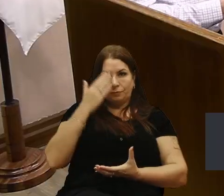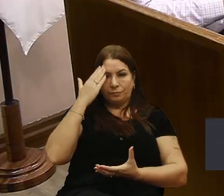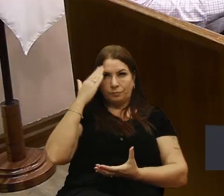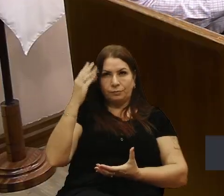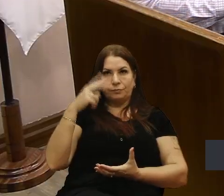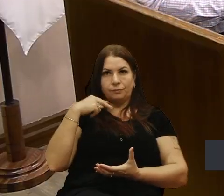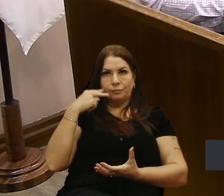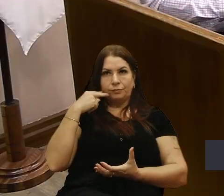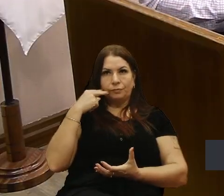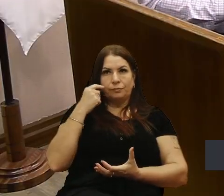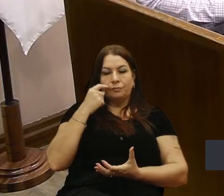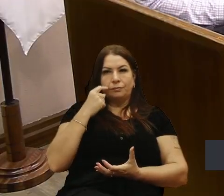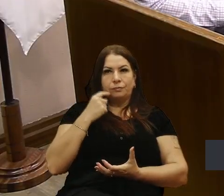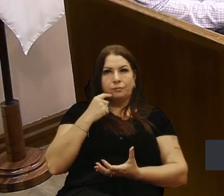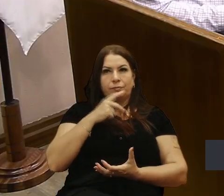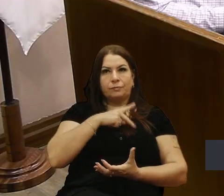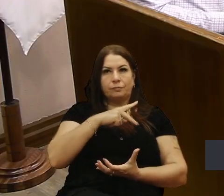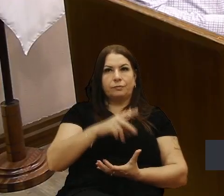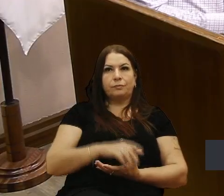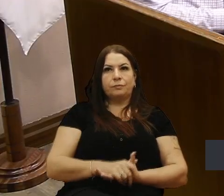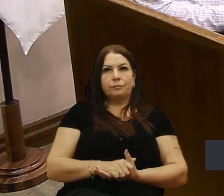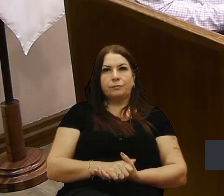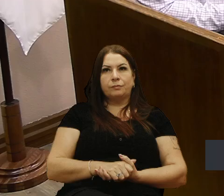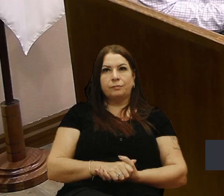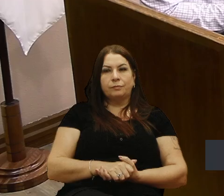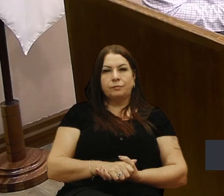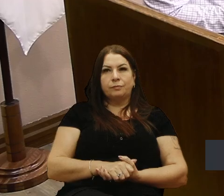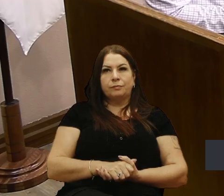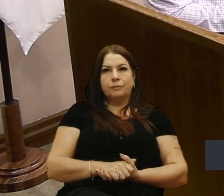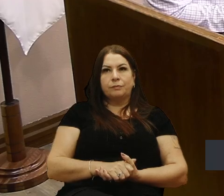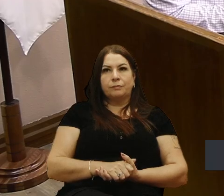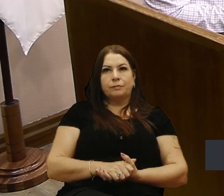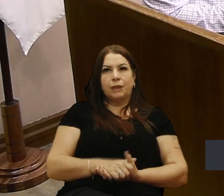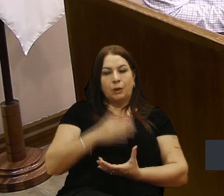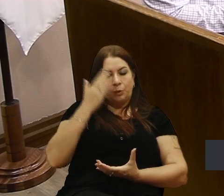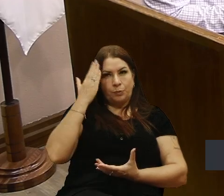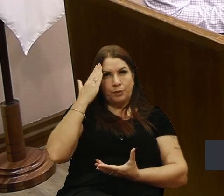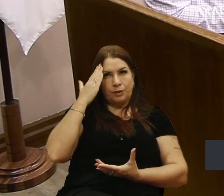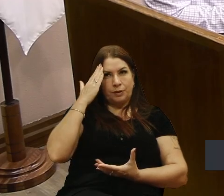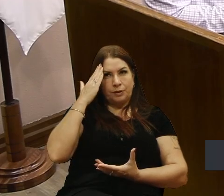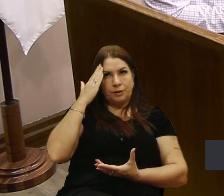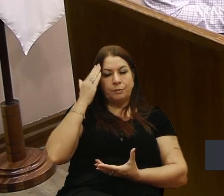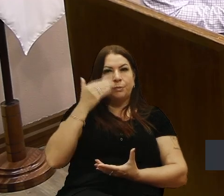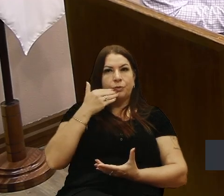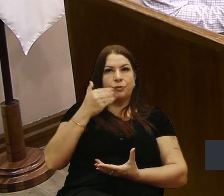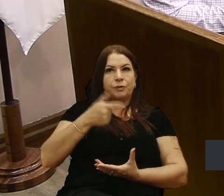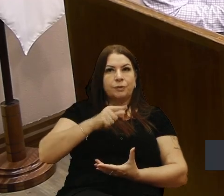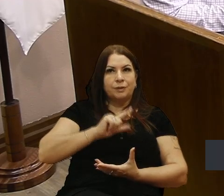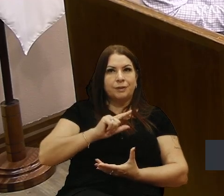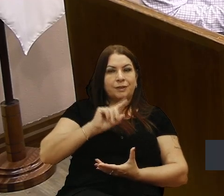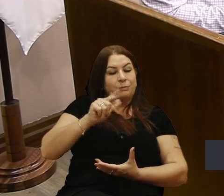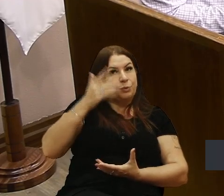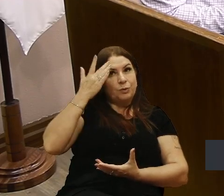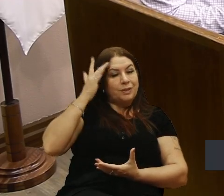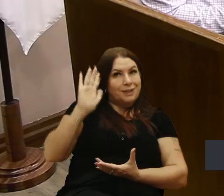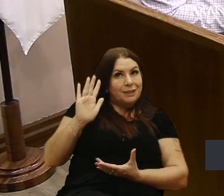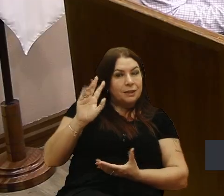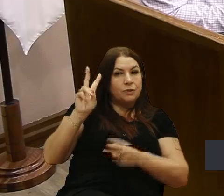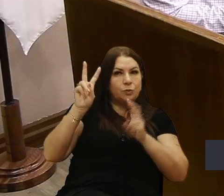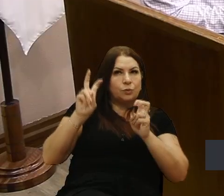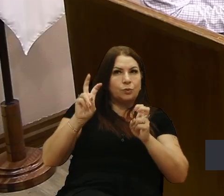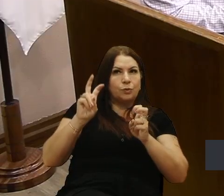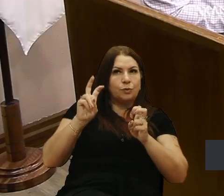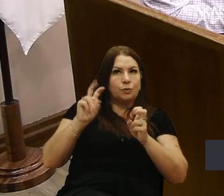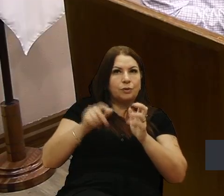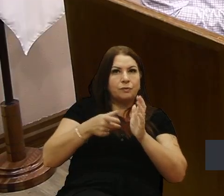Obrigado, vereador Petrini, nosso presidente. Eu sei que o senhor vai tocar no... Eu deveria ter pedido essa parte depois, né? Mas sei que o senhor vai tocar no assunto, não